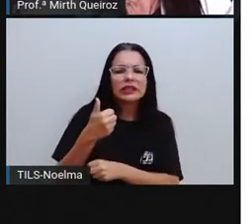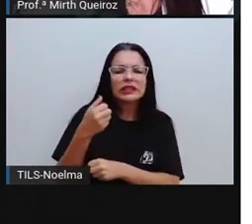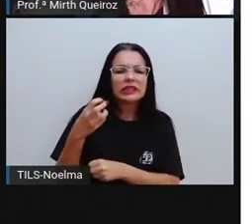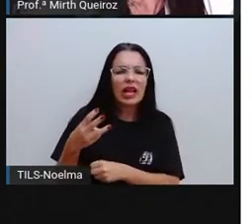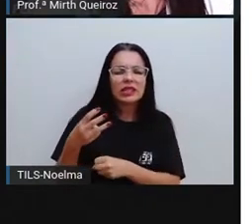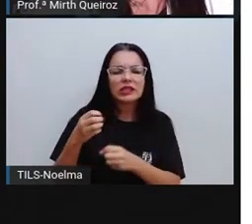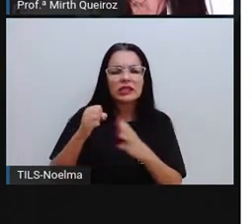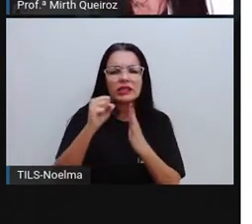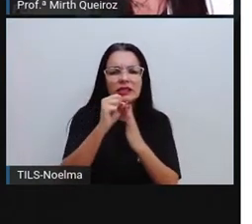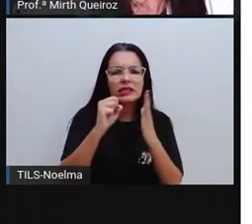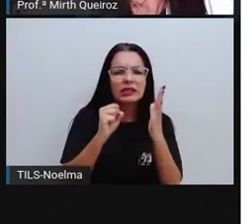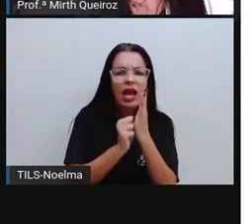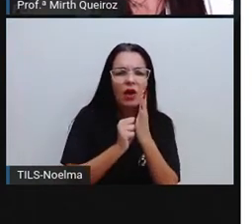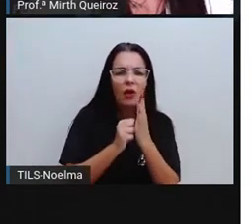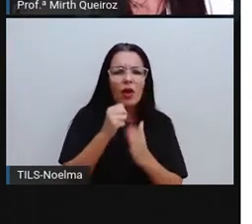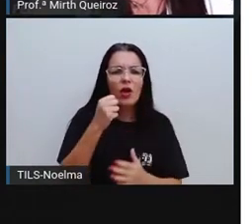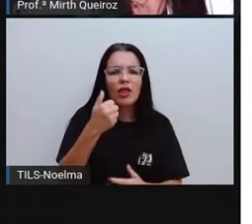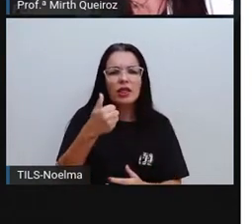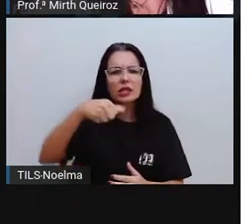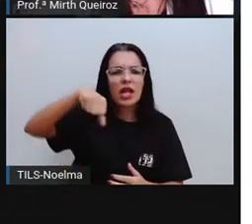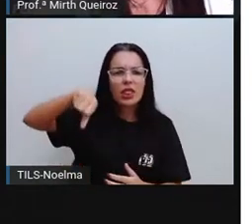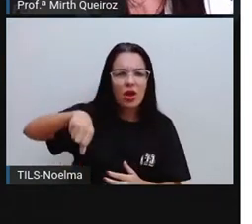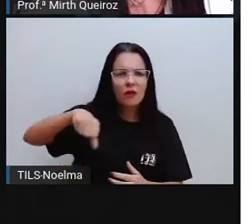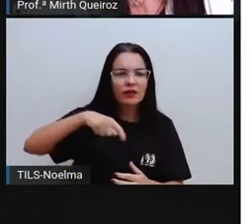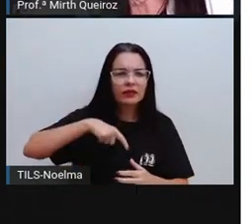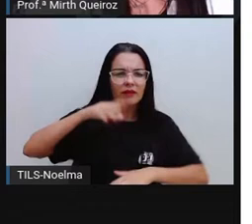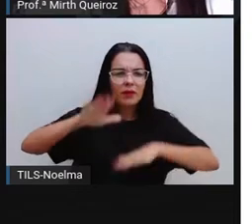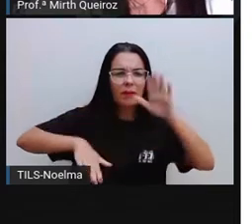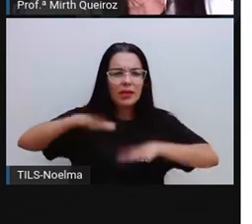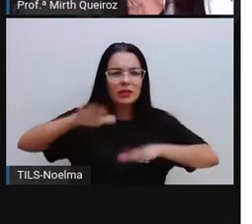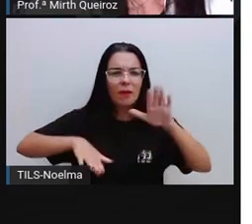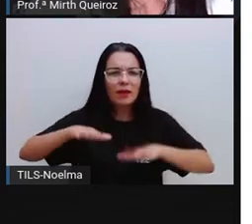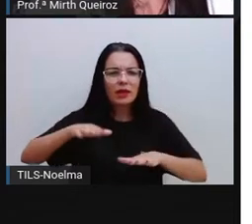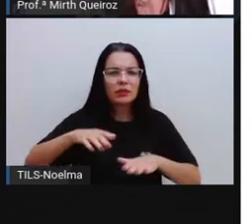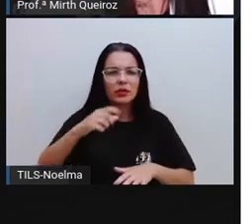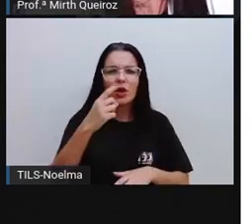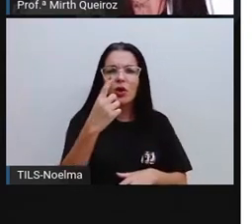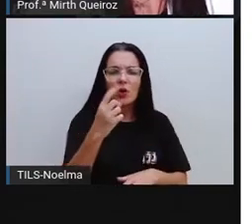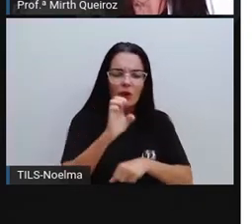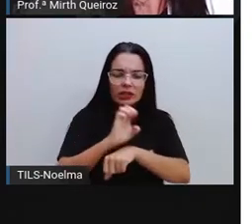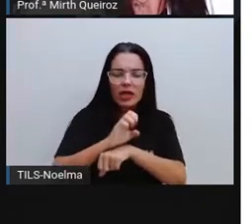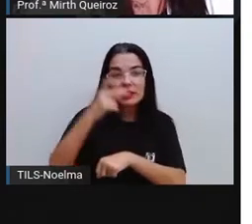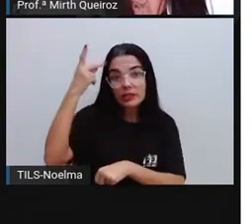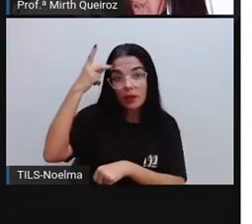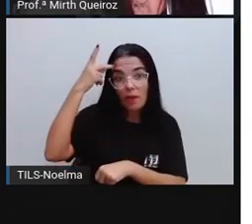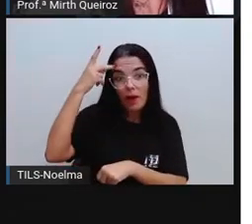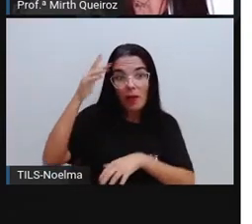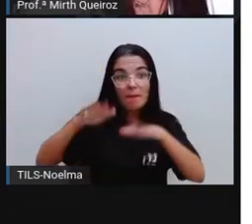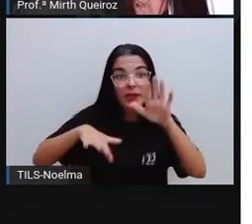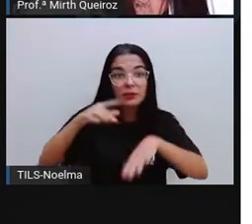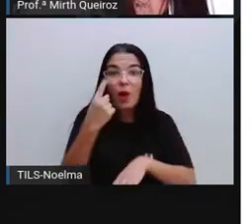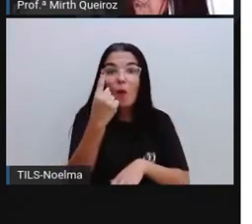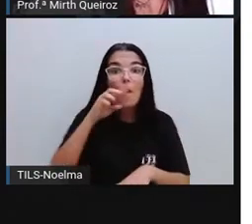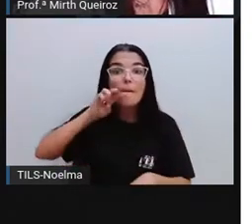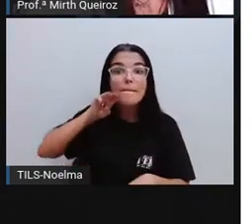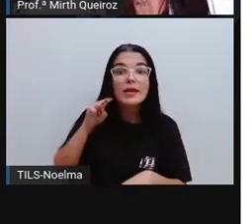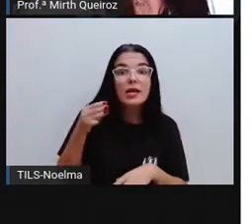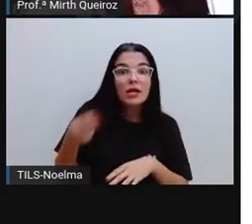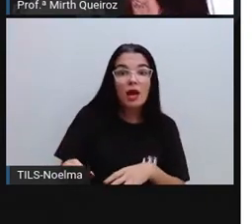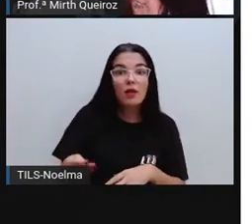1900, só o estado de São Paulo recebeu quase 1 milhão de imigrantes italianos, né?